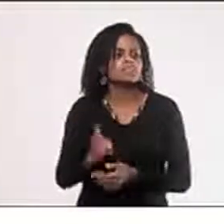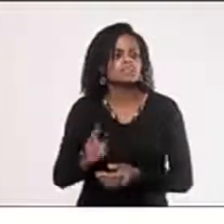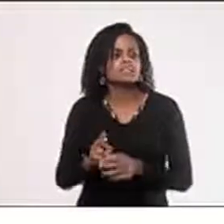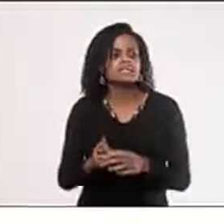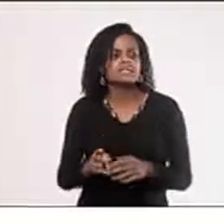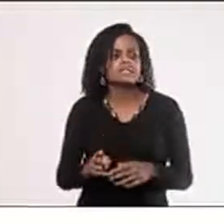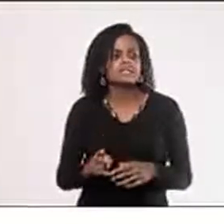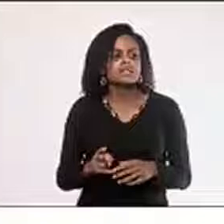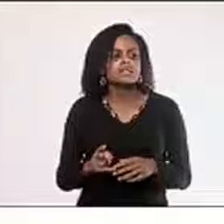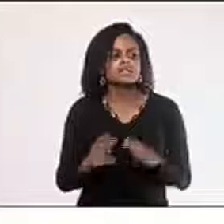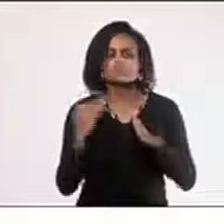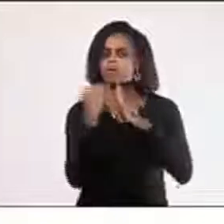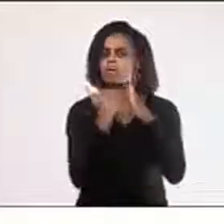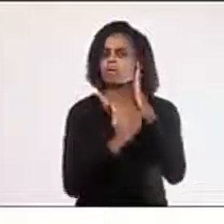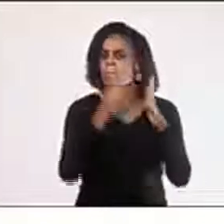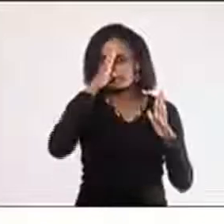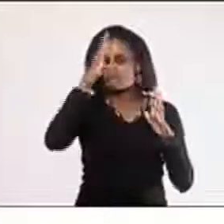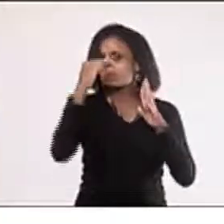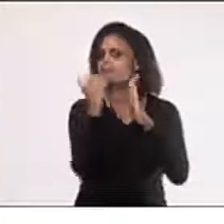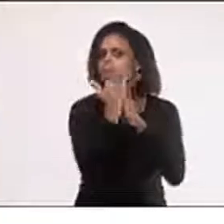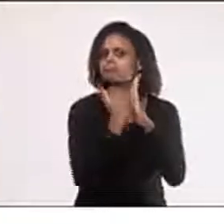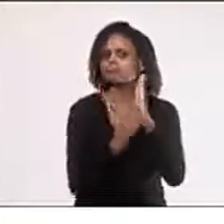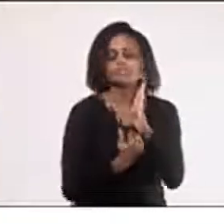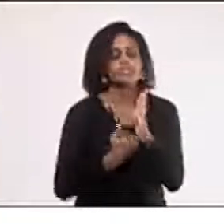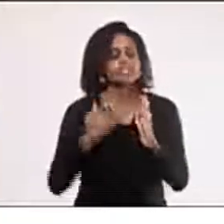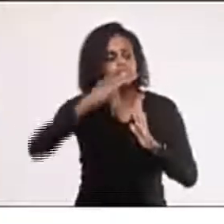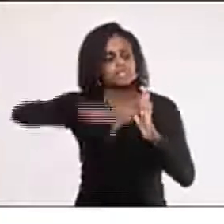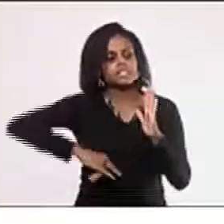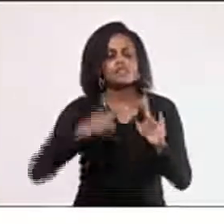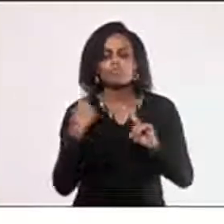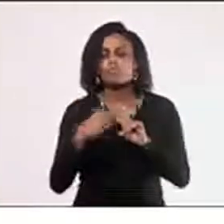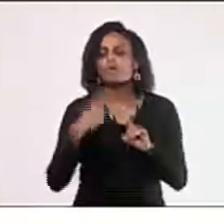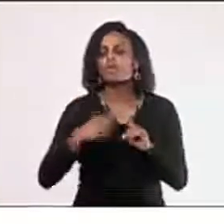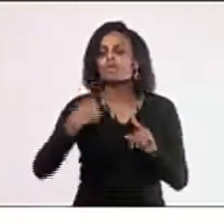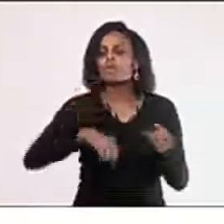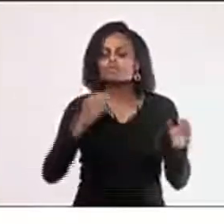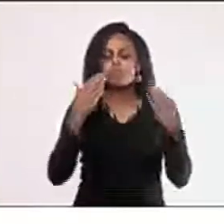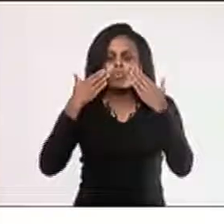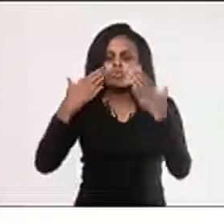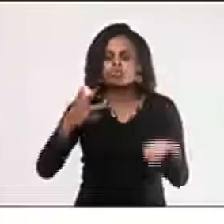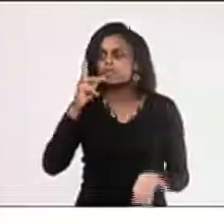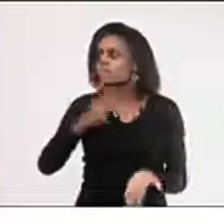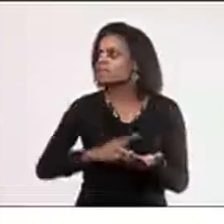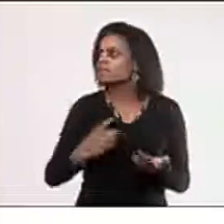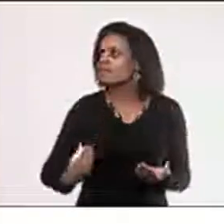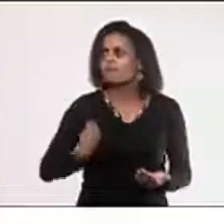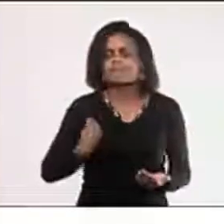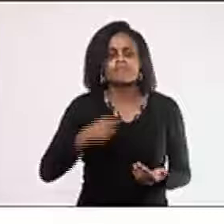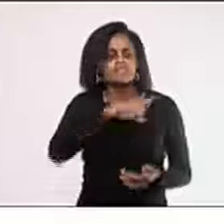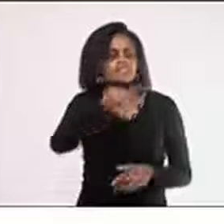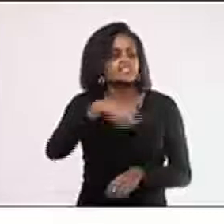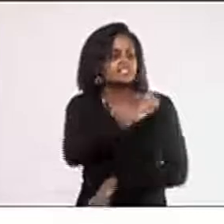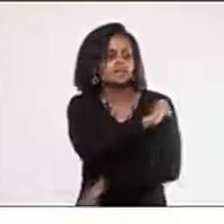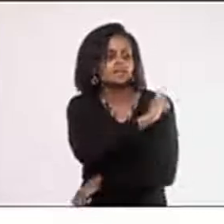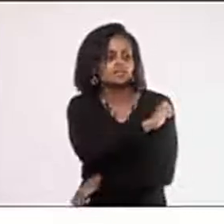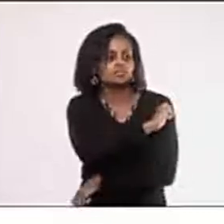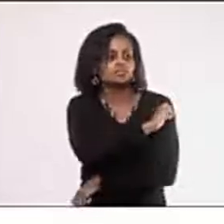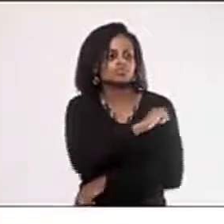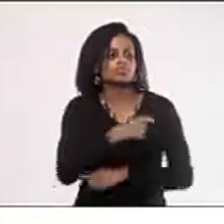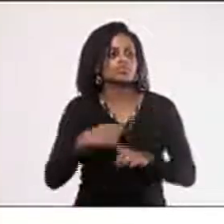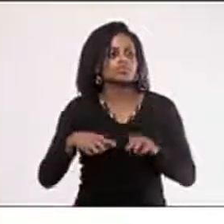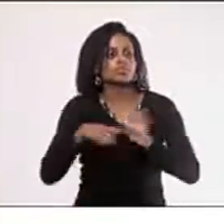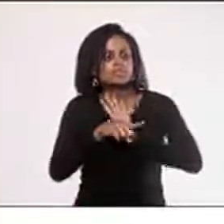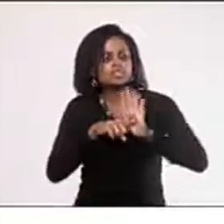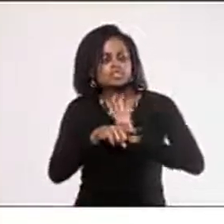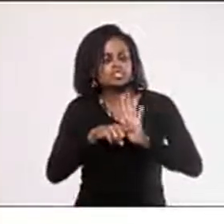principais rankings. Continuamos porque trazemos para a realidade a vivência desses alunos, trazemos para as